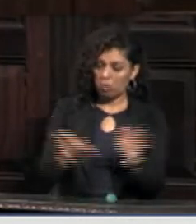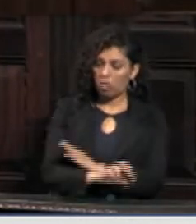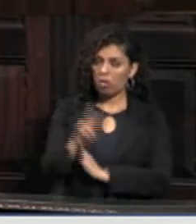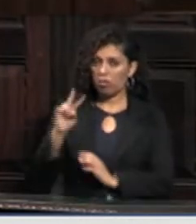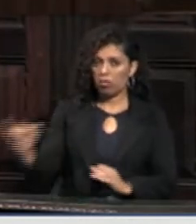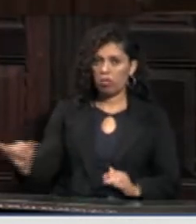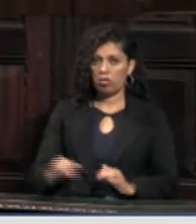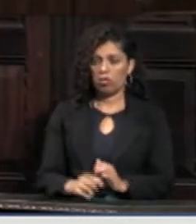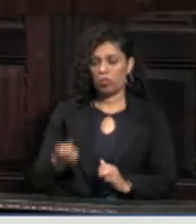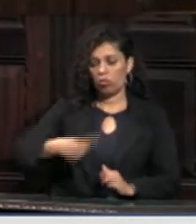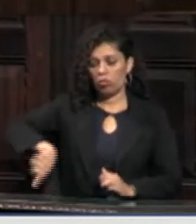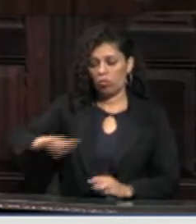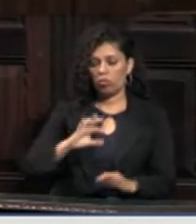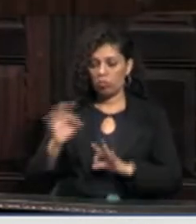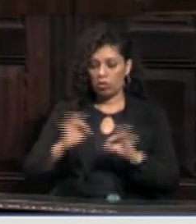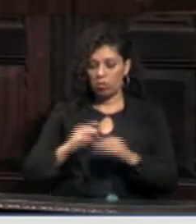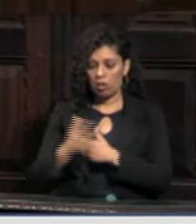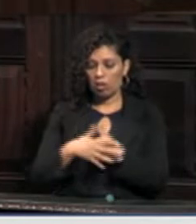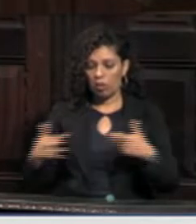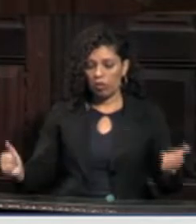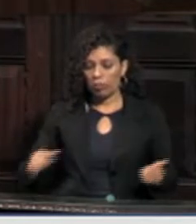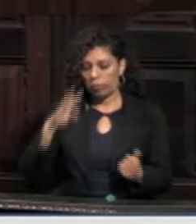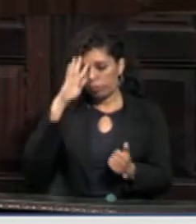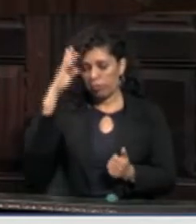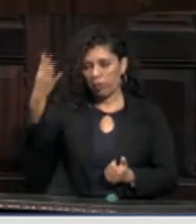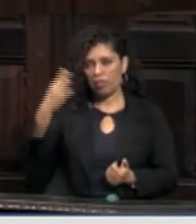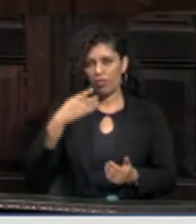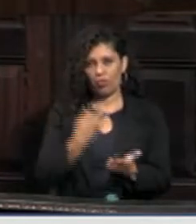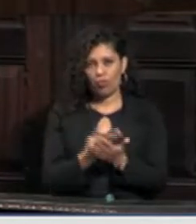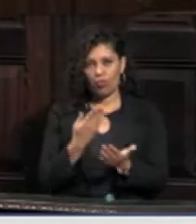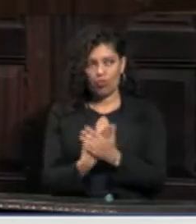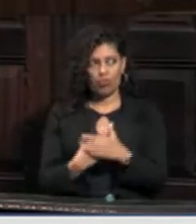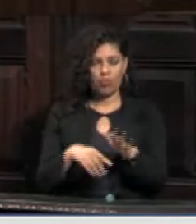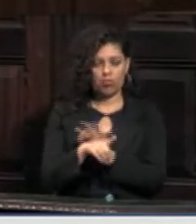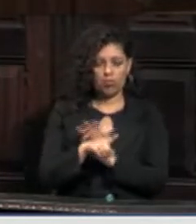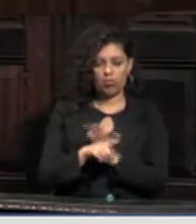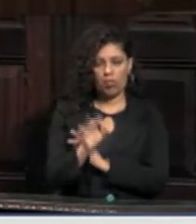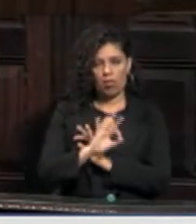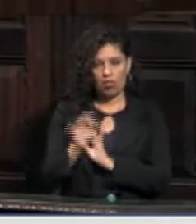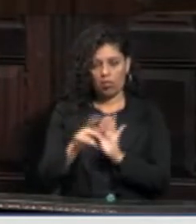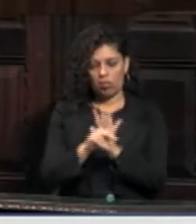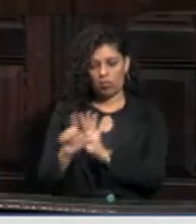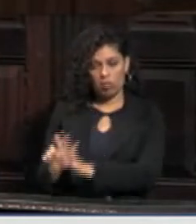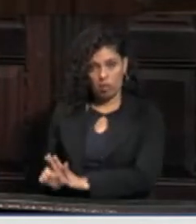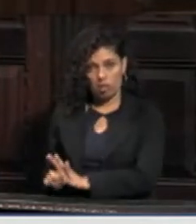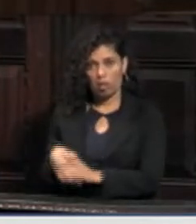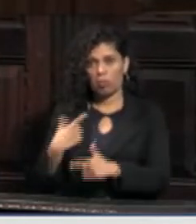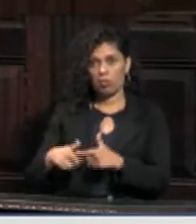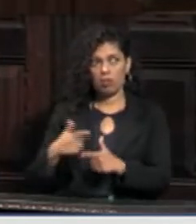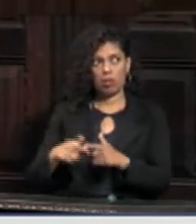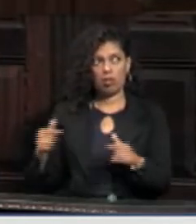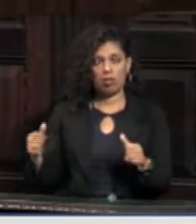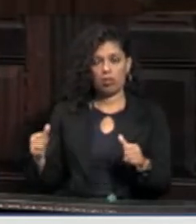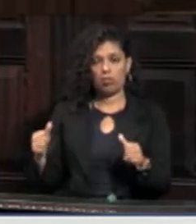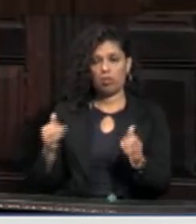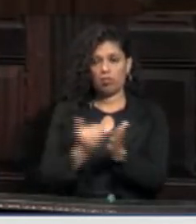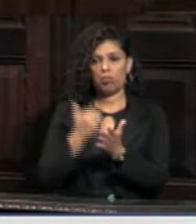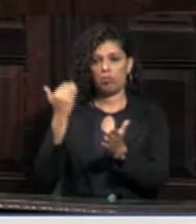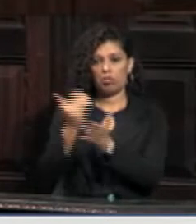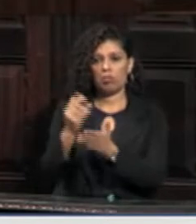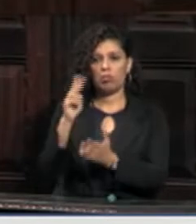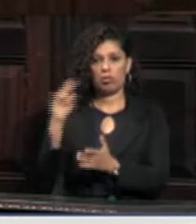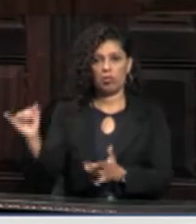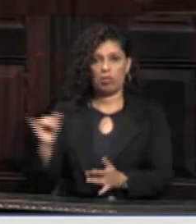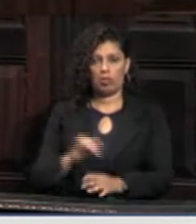ainda, tornarmos mais evidente para a população a dificuldade no atendimento médico através de um projeto dessa